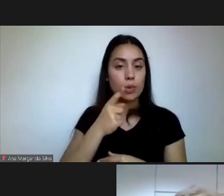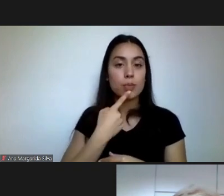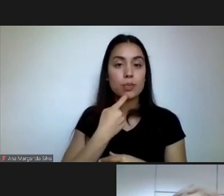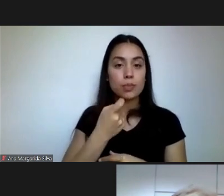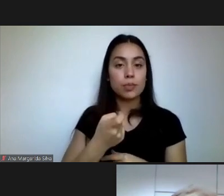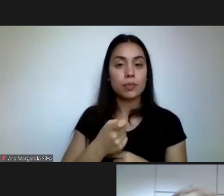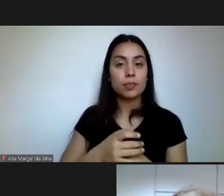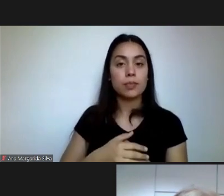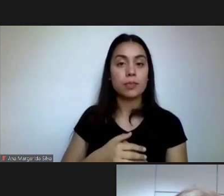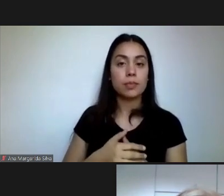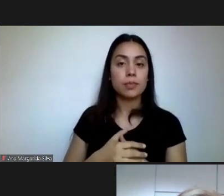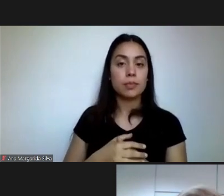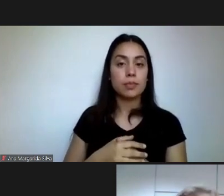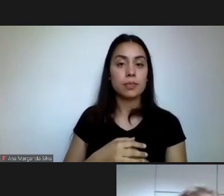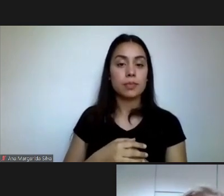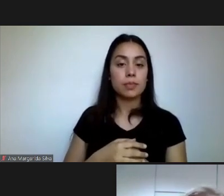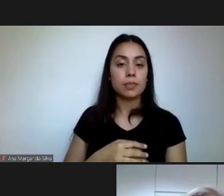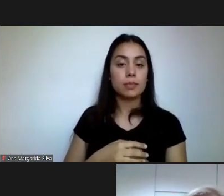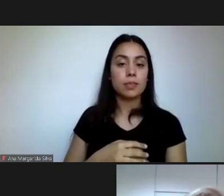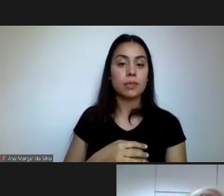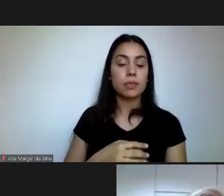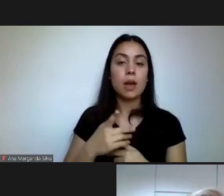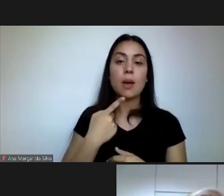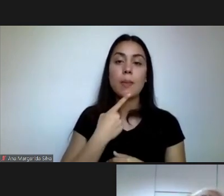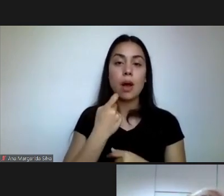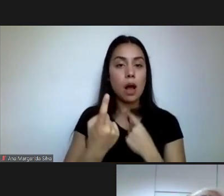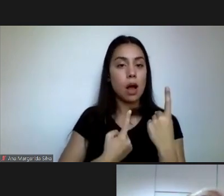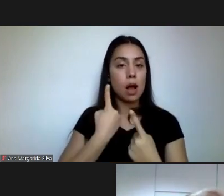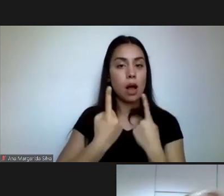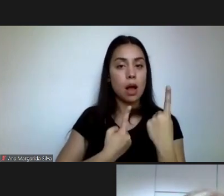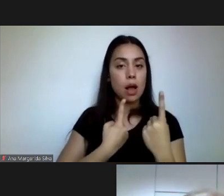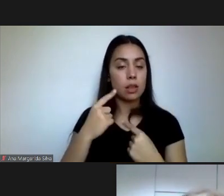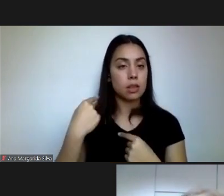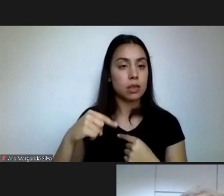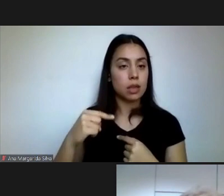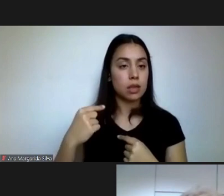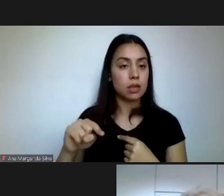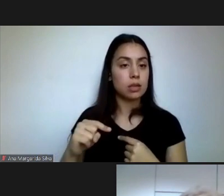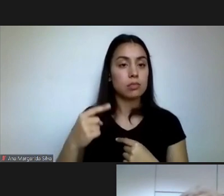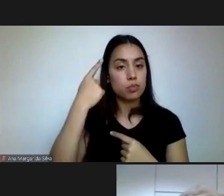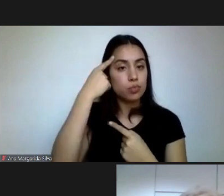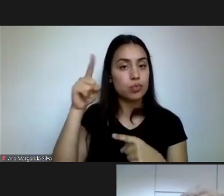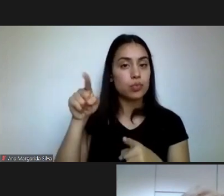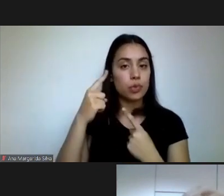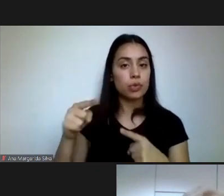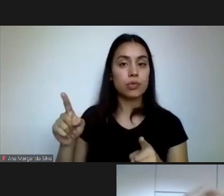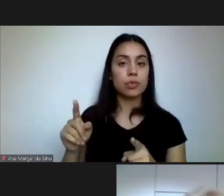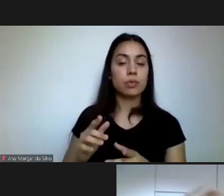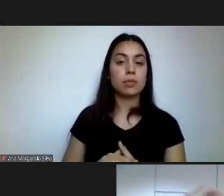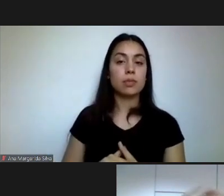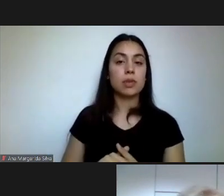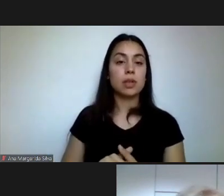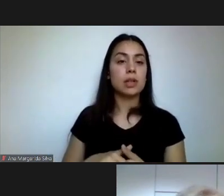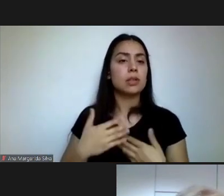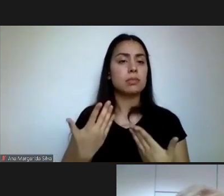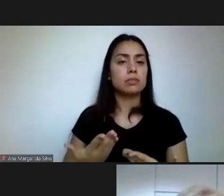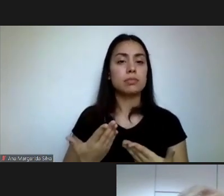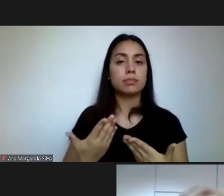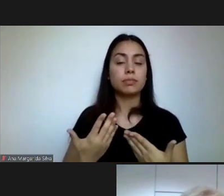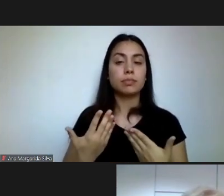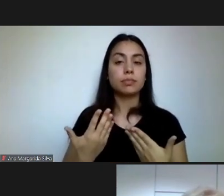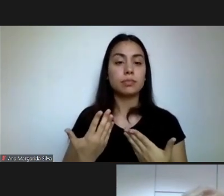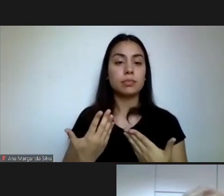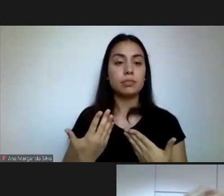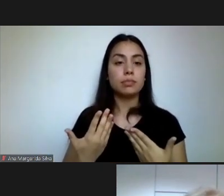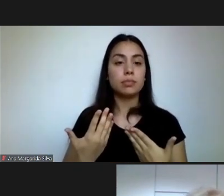ainda houve aqui algumas perguntas e alguns comentários interessantes sobre esta questão dos professores ainda, não é? ou seja, no fundo, haver de facto práticas